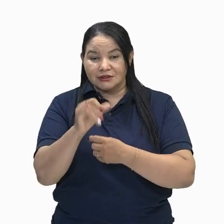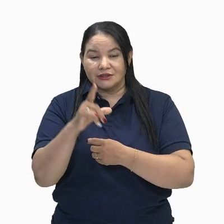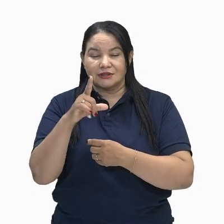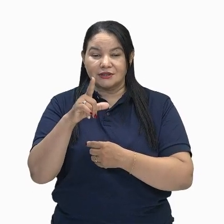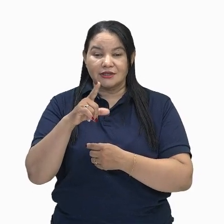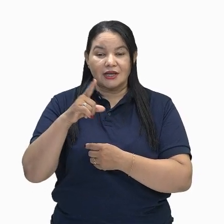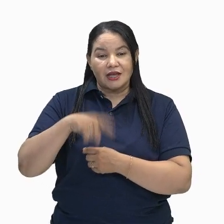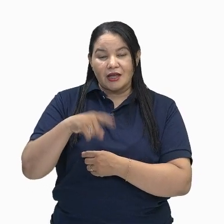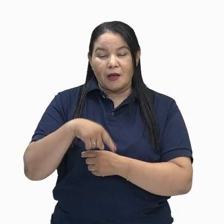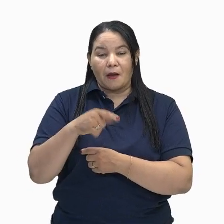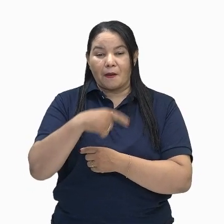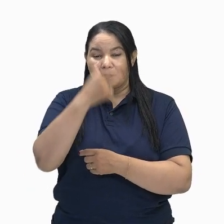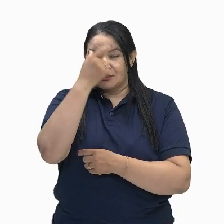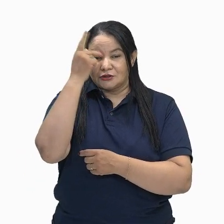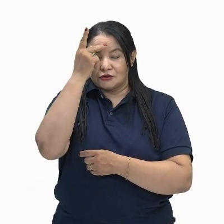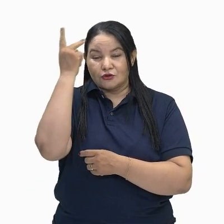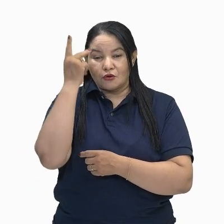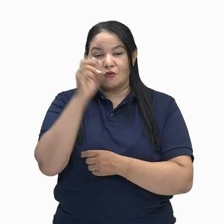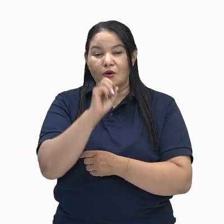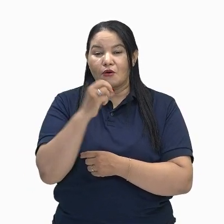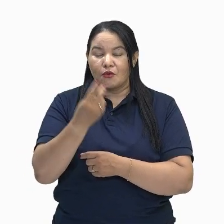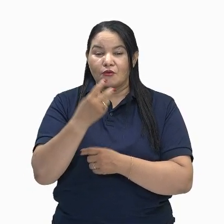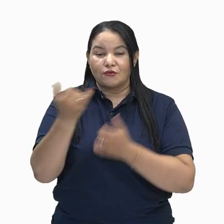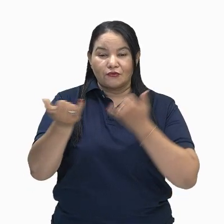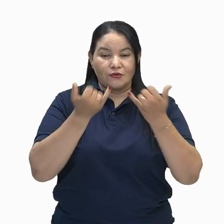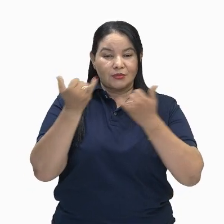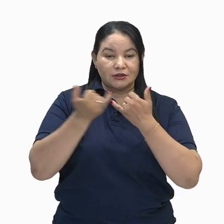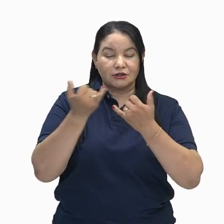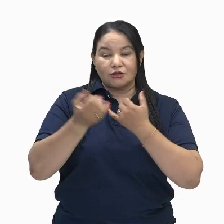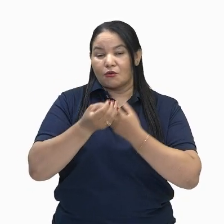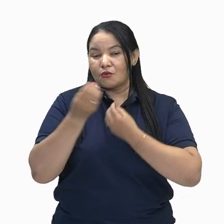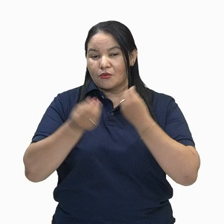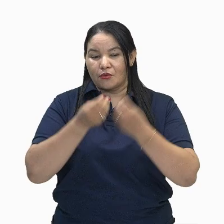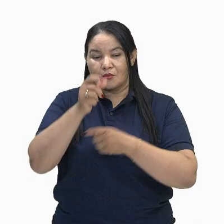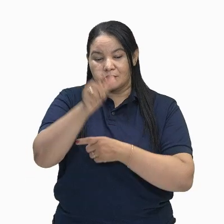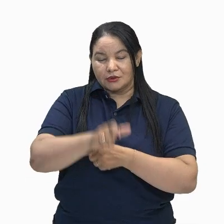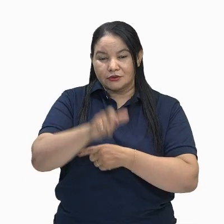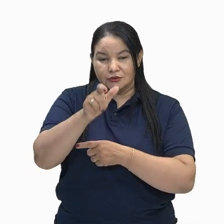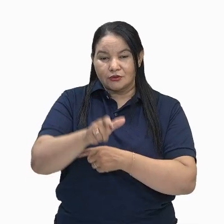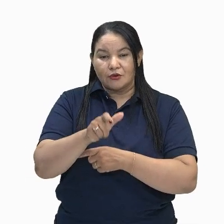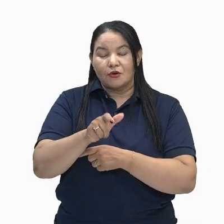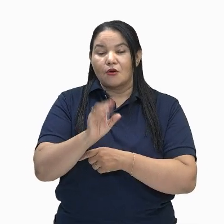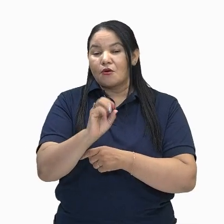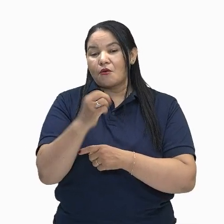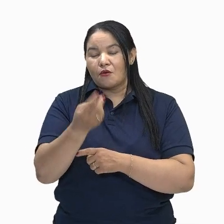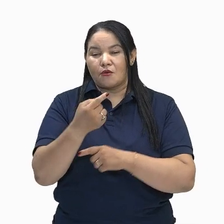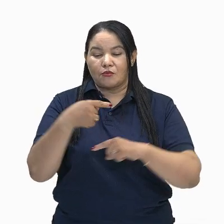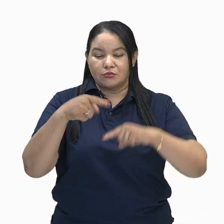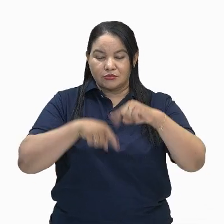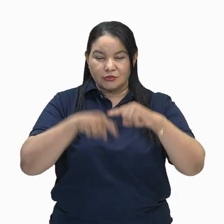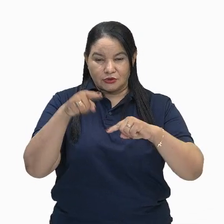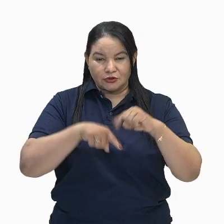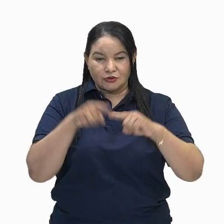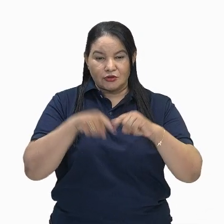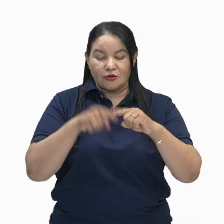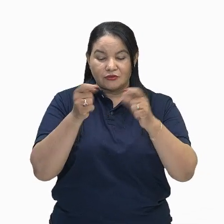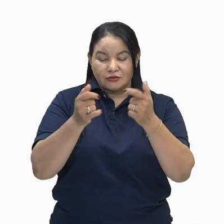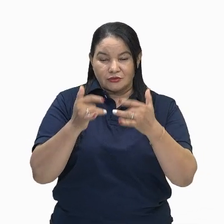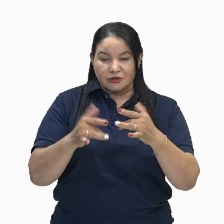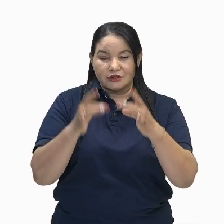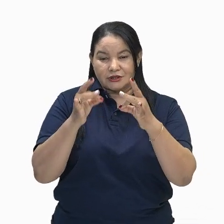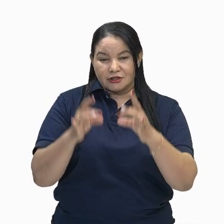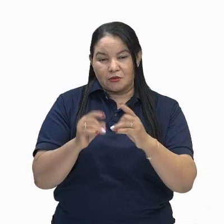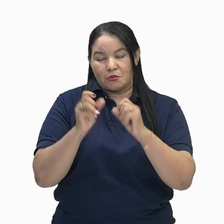dando as informações a respeito de como ela é. Um objeto, quando você vai descrever esse objeto, pode